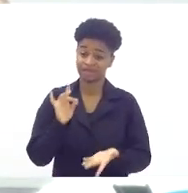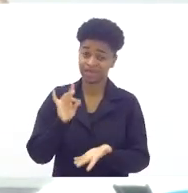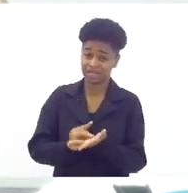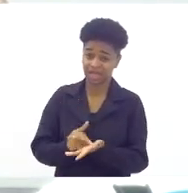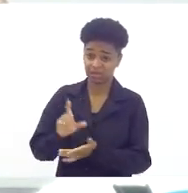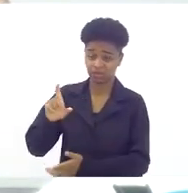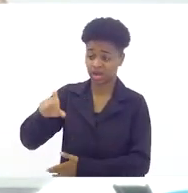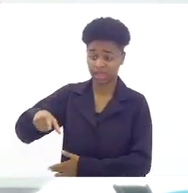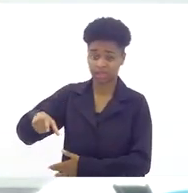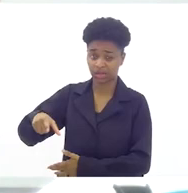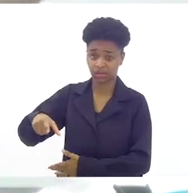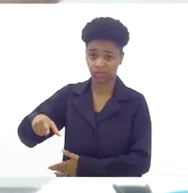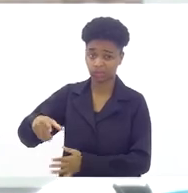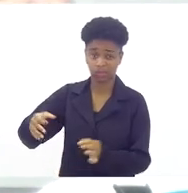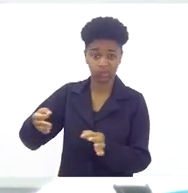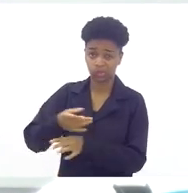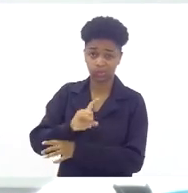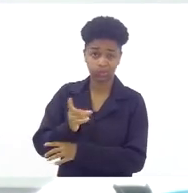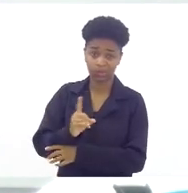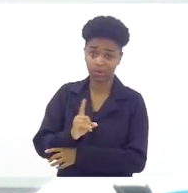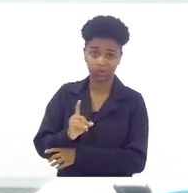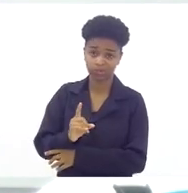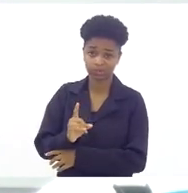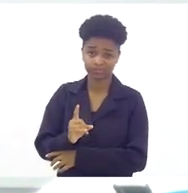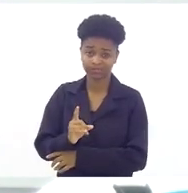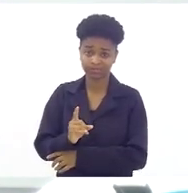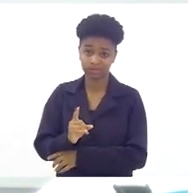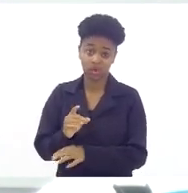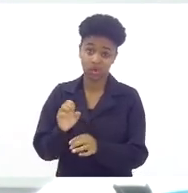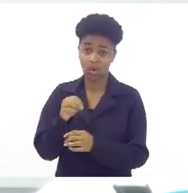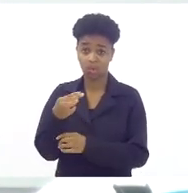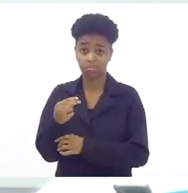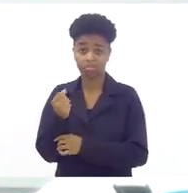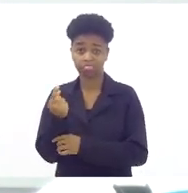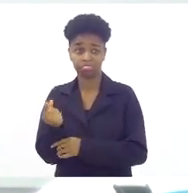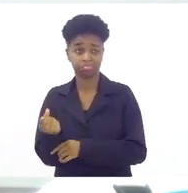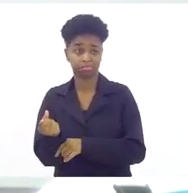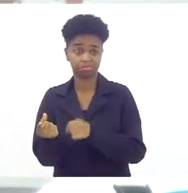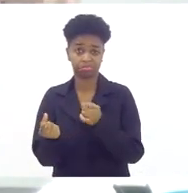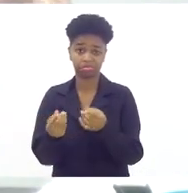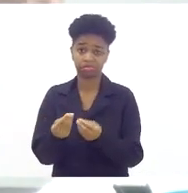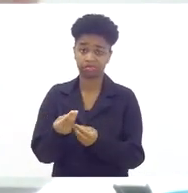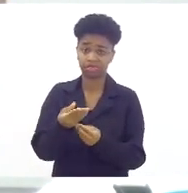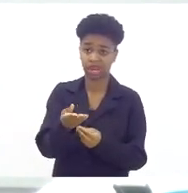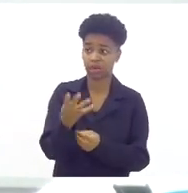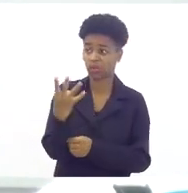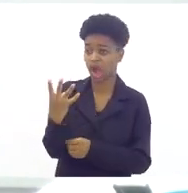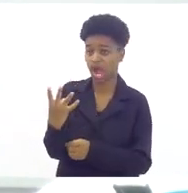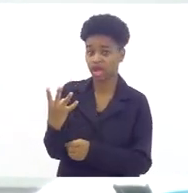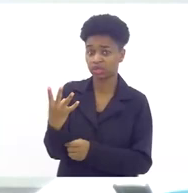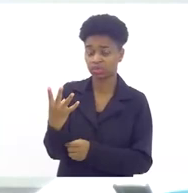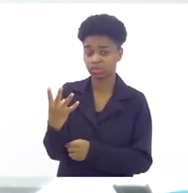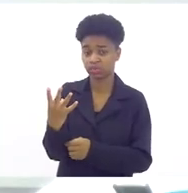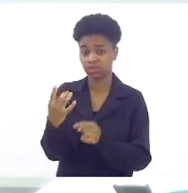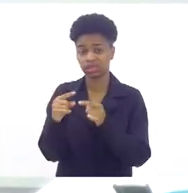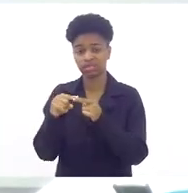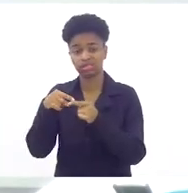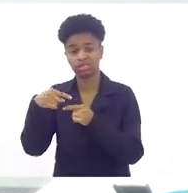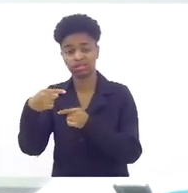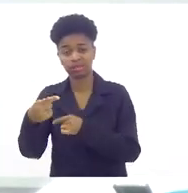não fica pronto ou fica pronto assim em doses homeopáticas quatro cartões de uma vez